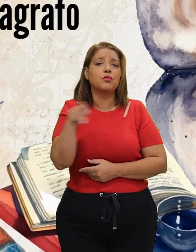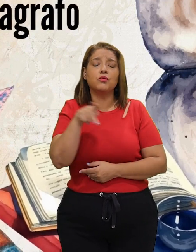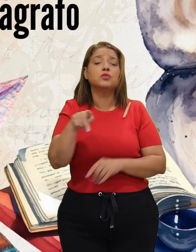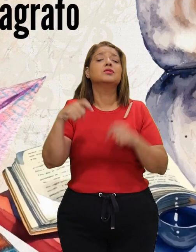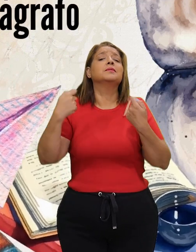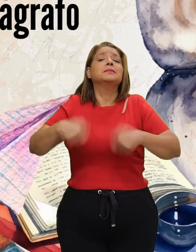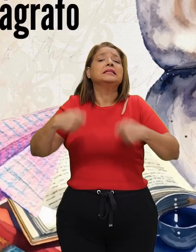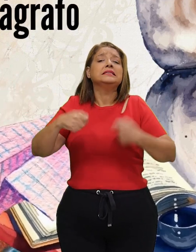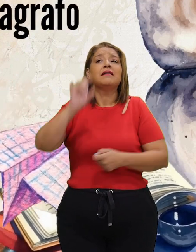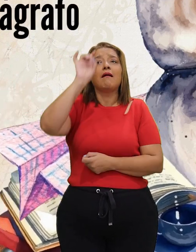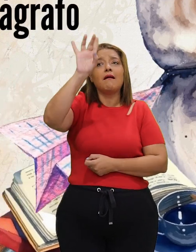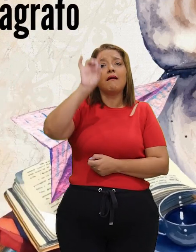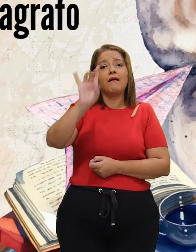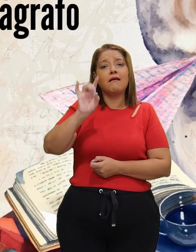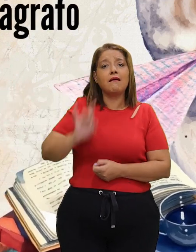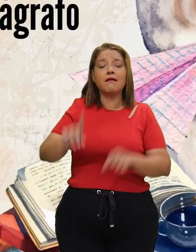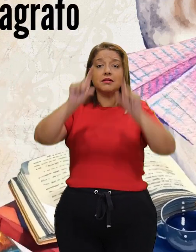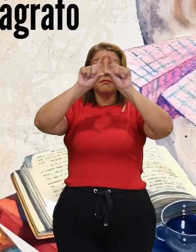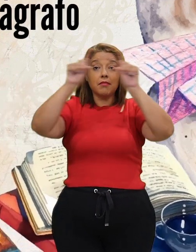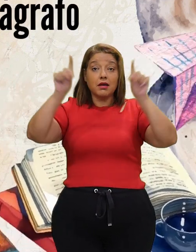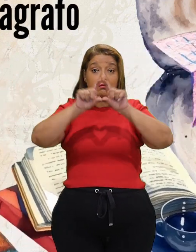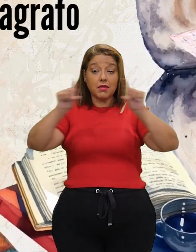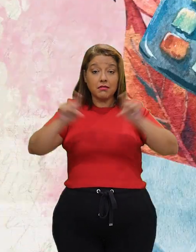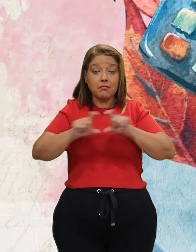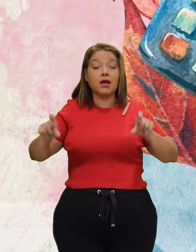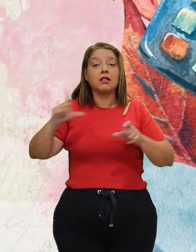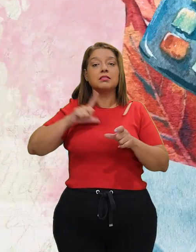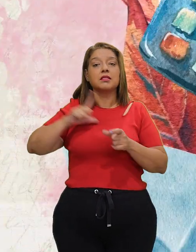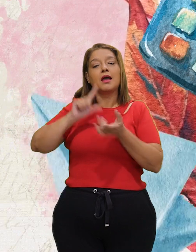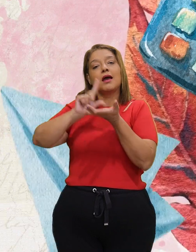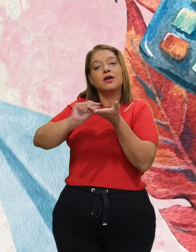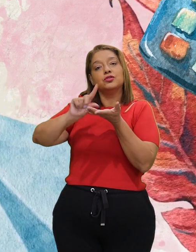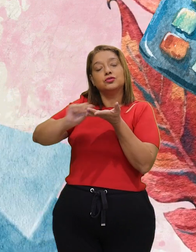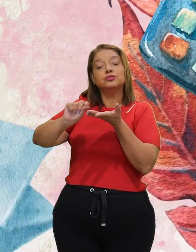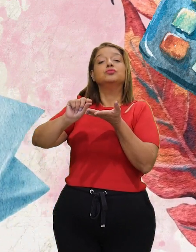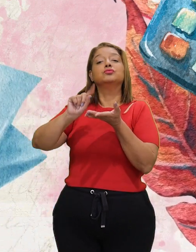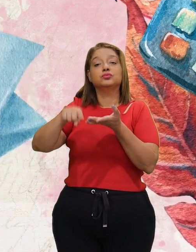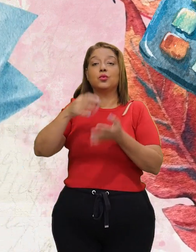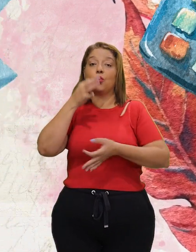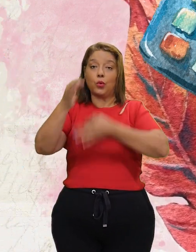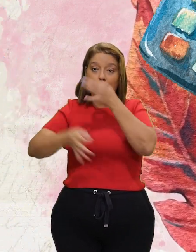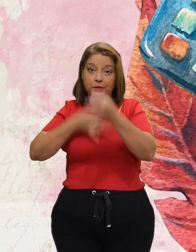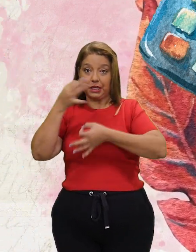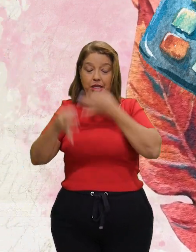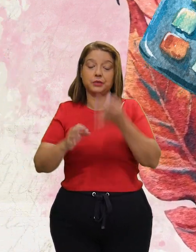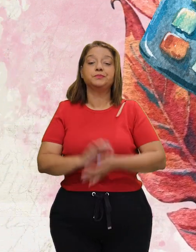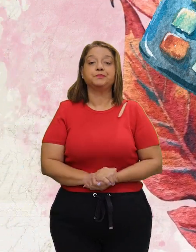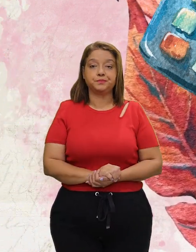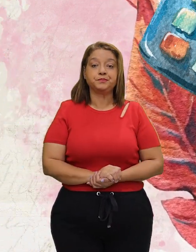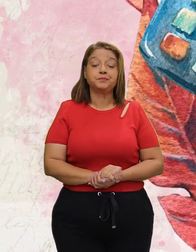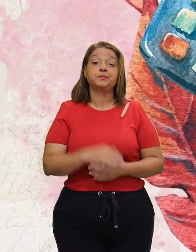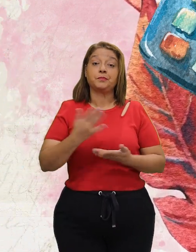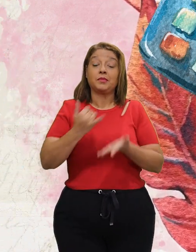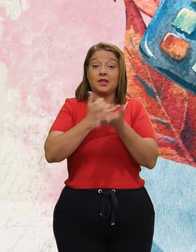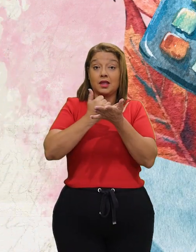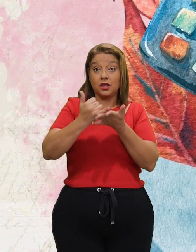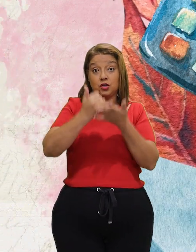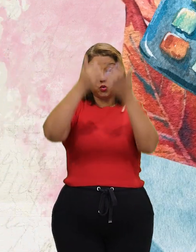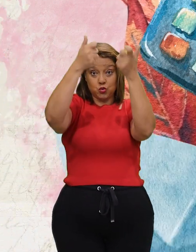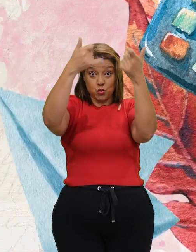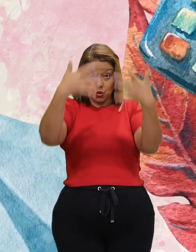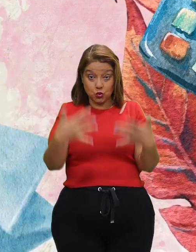cada parágrafo de um artigo de opinião? Pois bem, na introdução, no primeiro